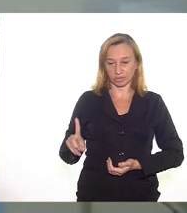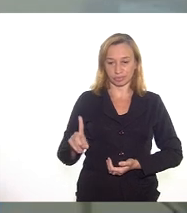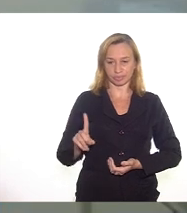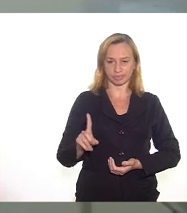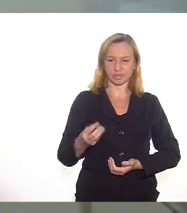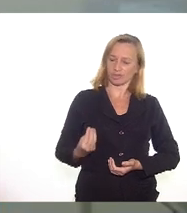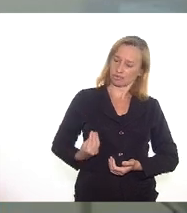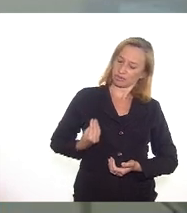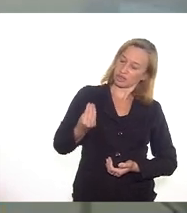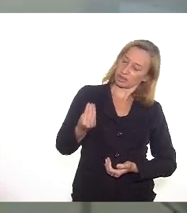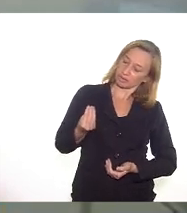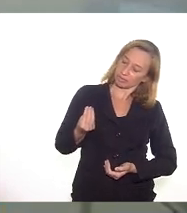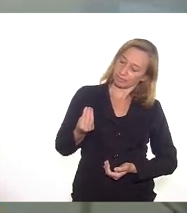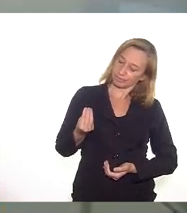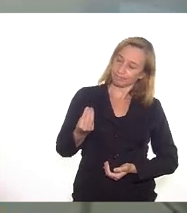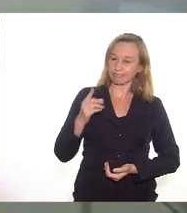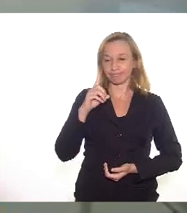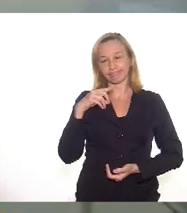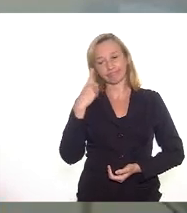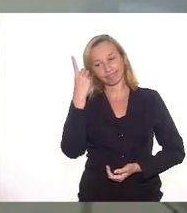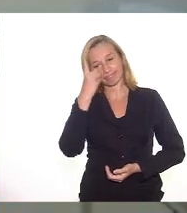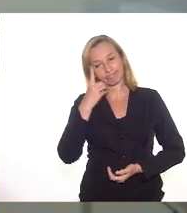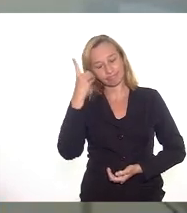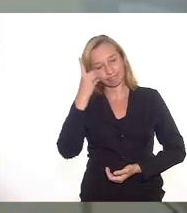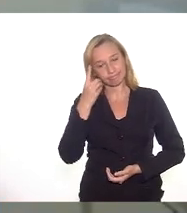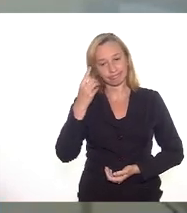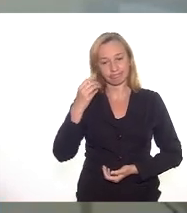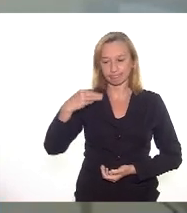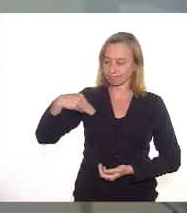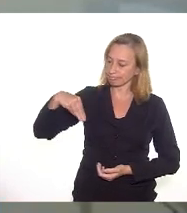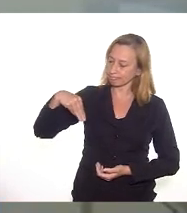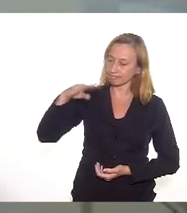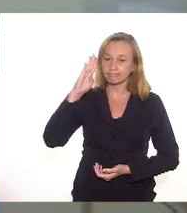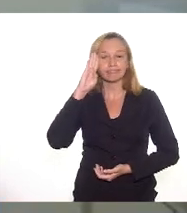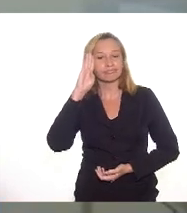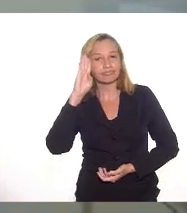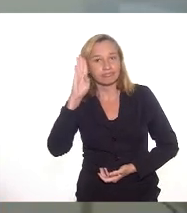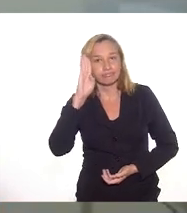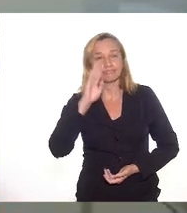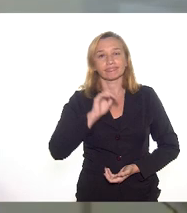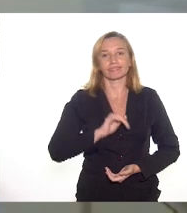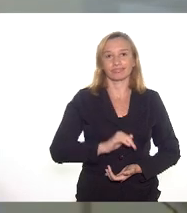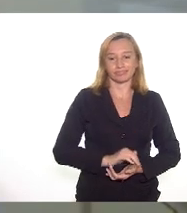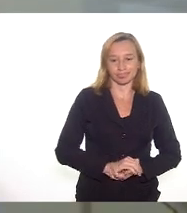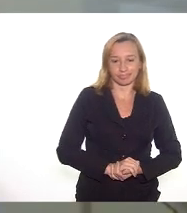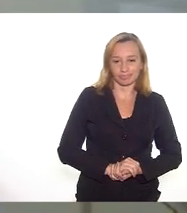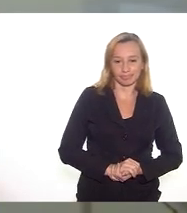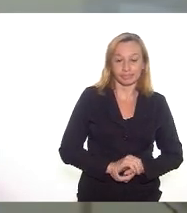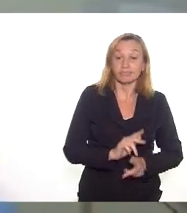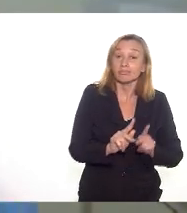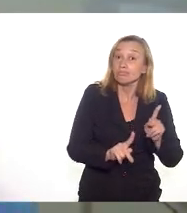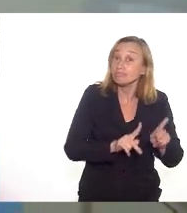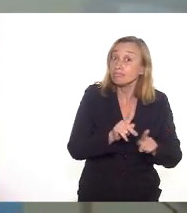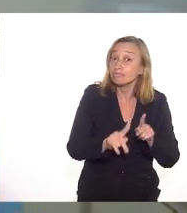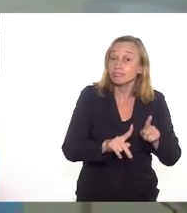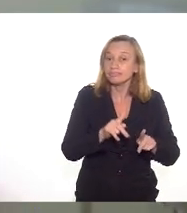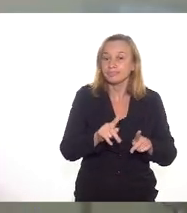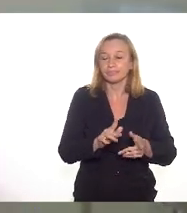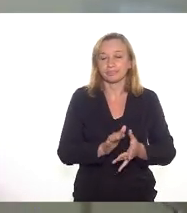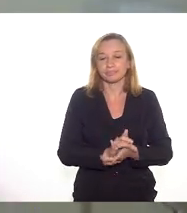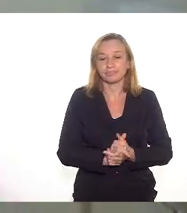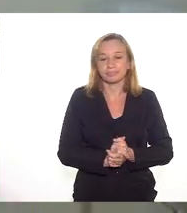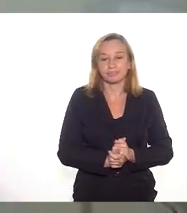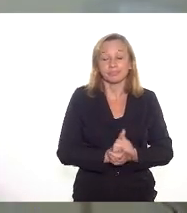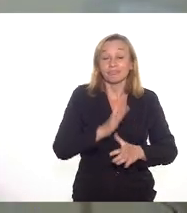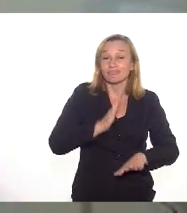Vida, deputado Carlos Mink, que principalmente das populações